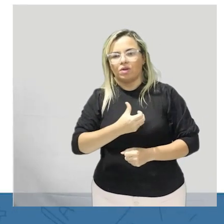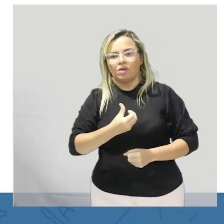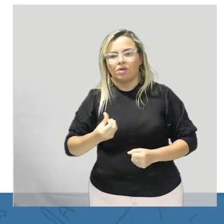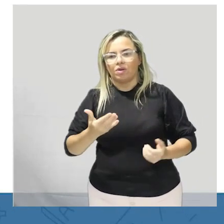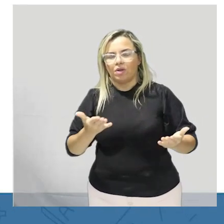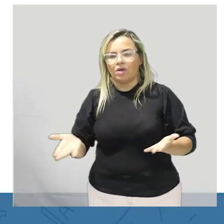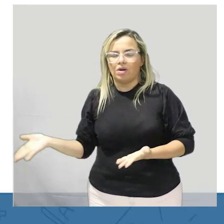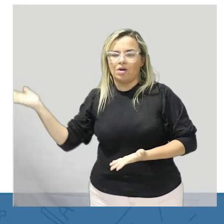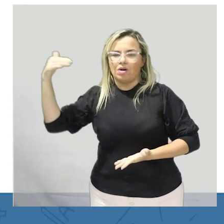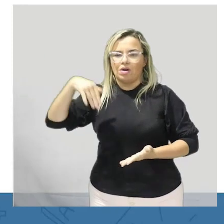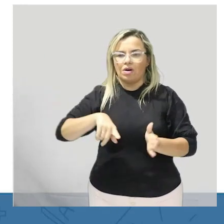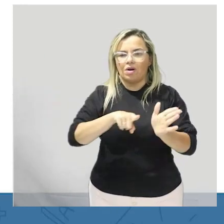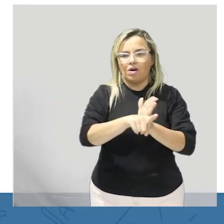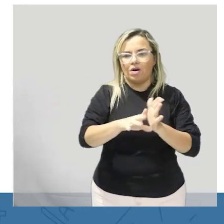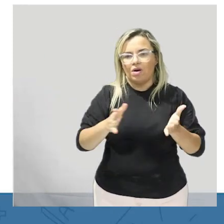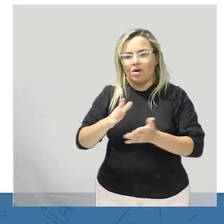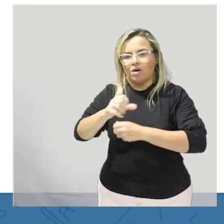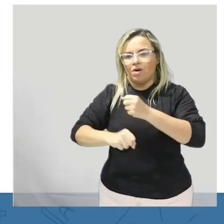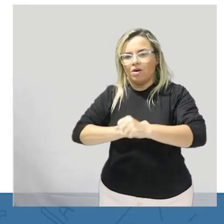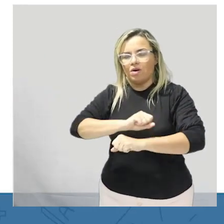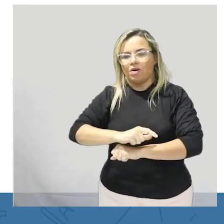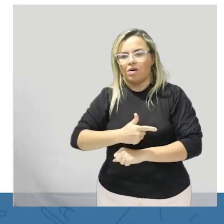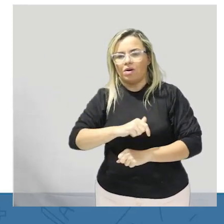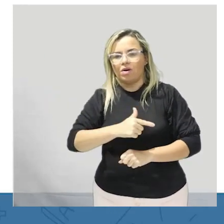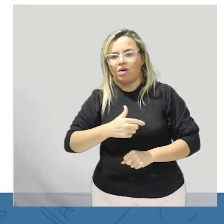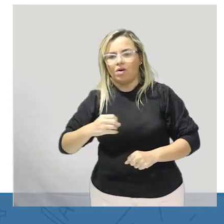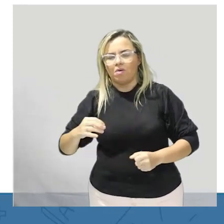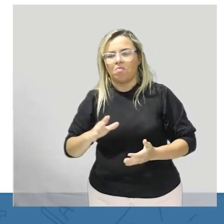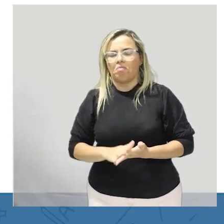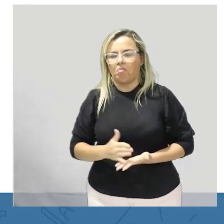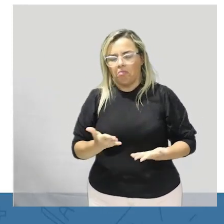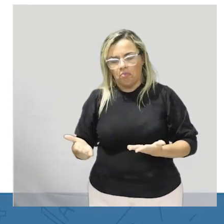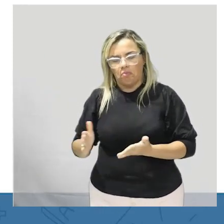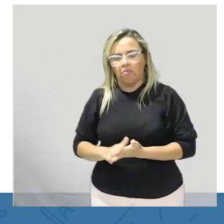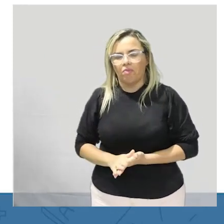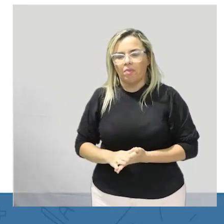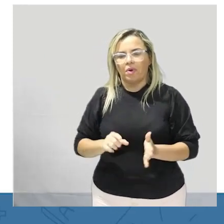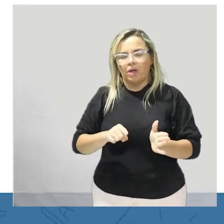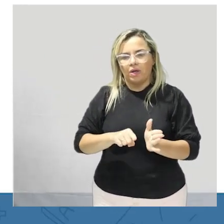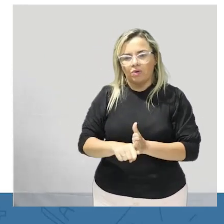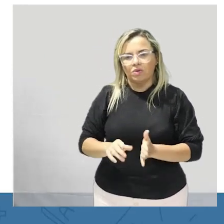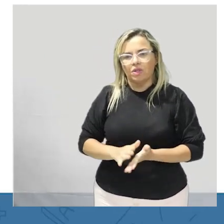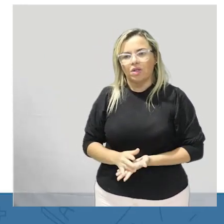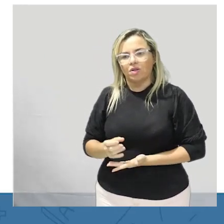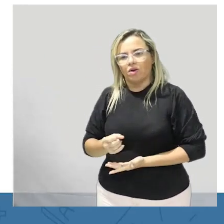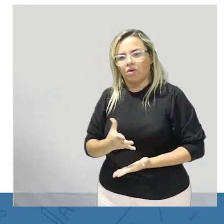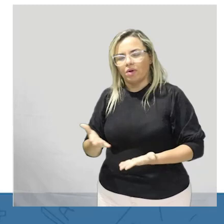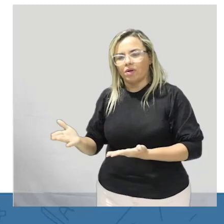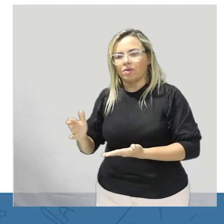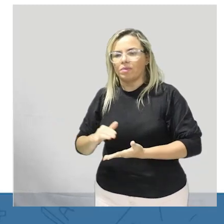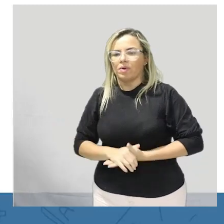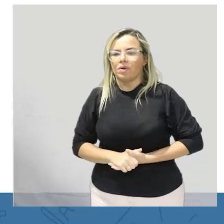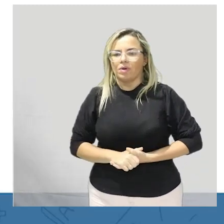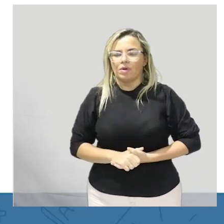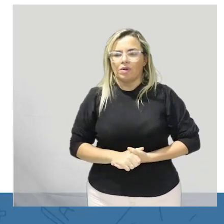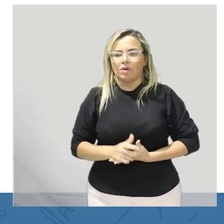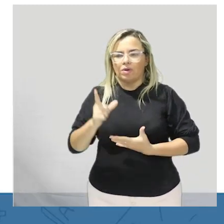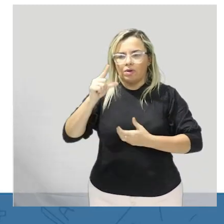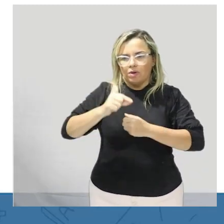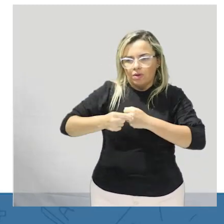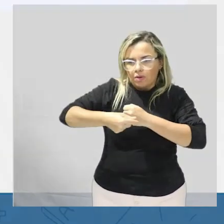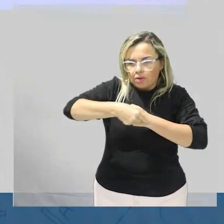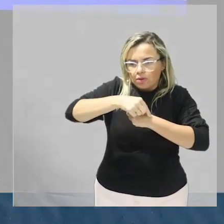PAS-UEMA 2020. Veja só, questão bem recente. Ela diz o seguinte: do pequeno